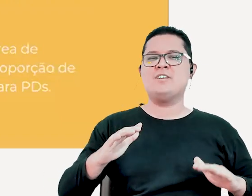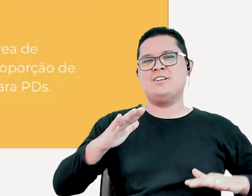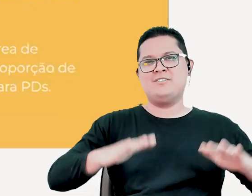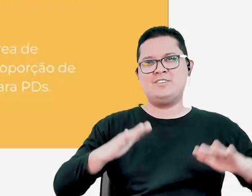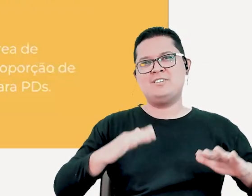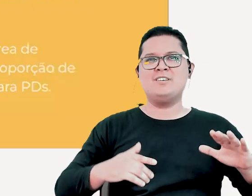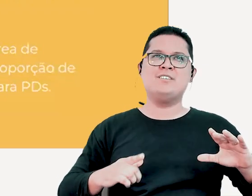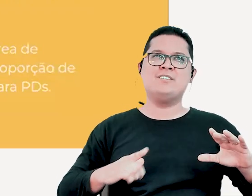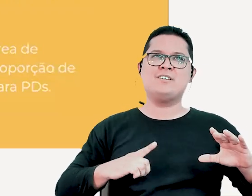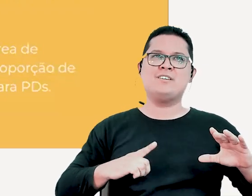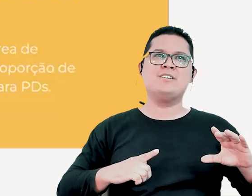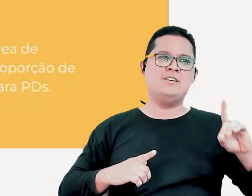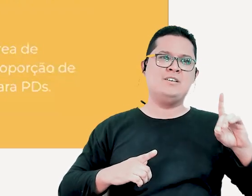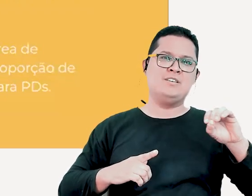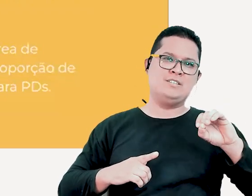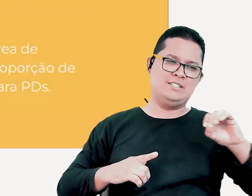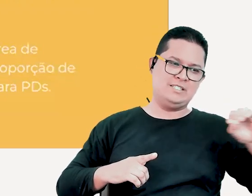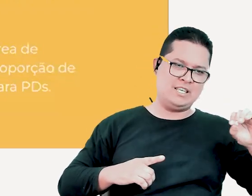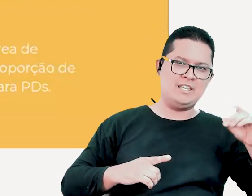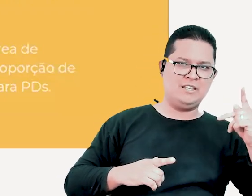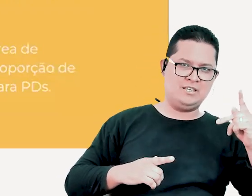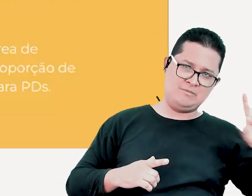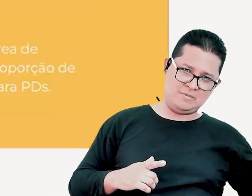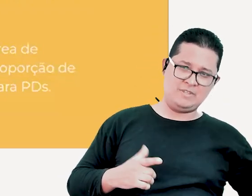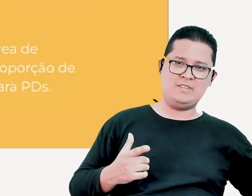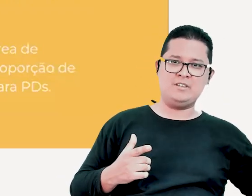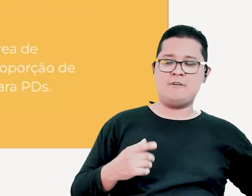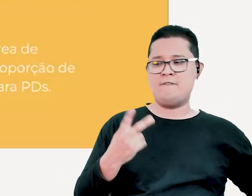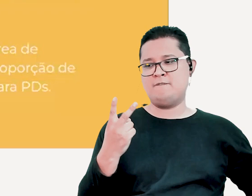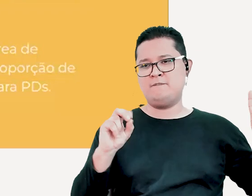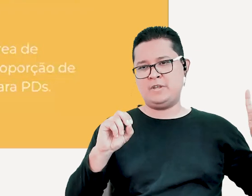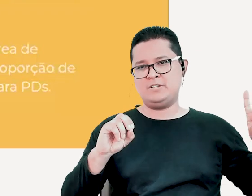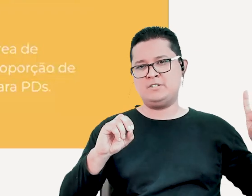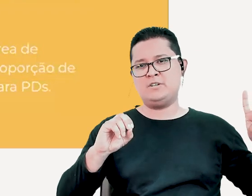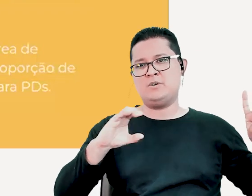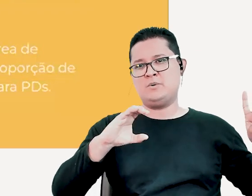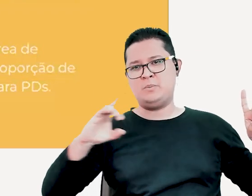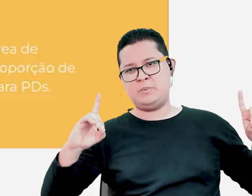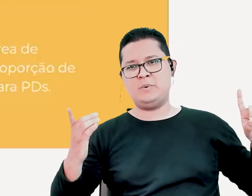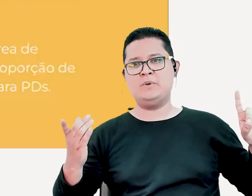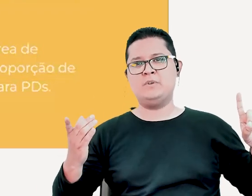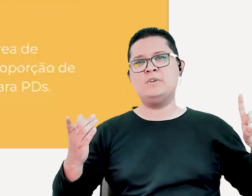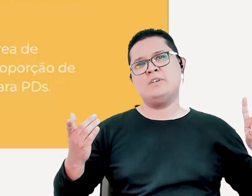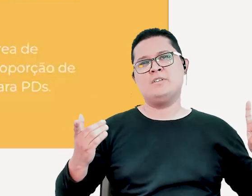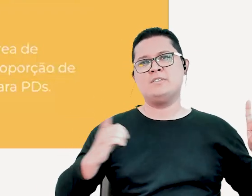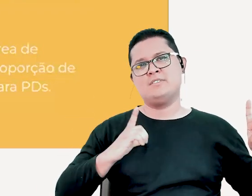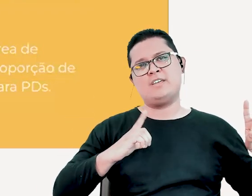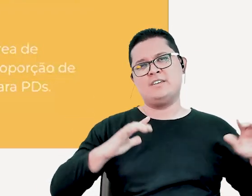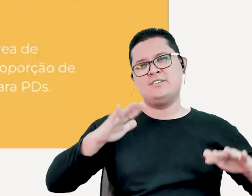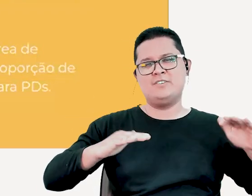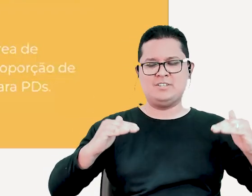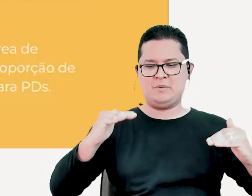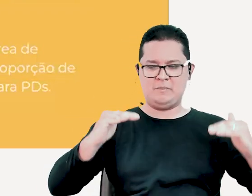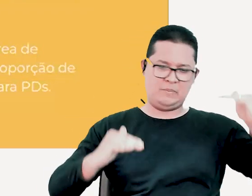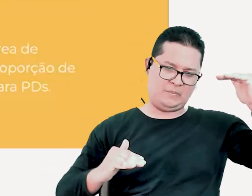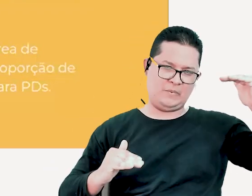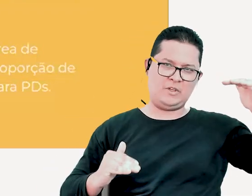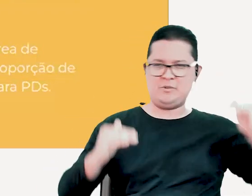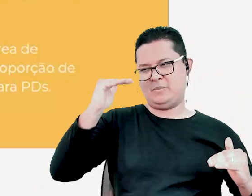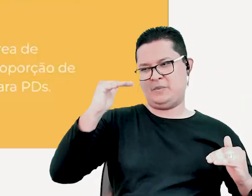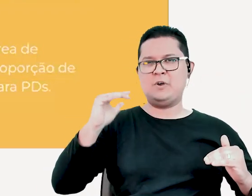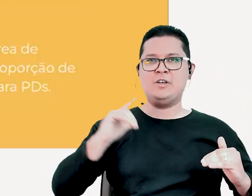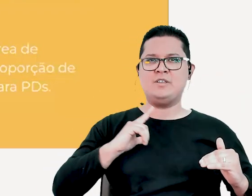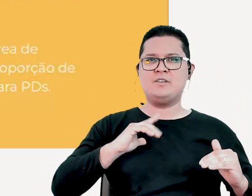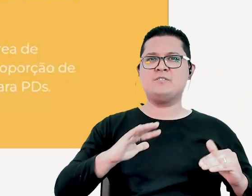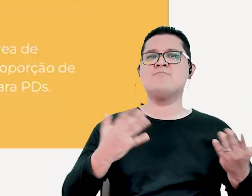ter uma proporção aí acertada de PDs para contents, né? Então, como que a gente consegue manter